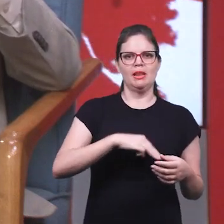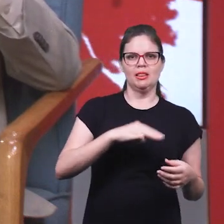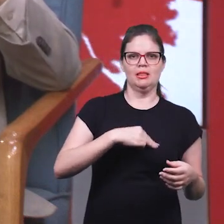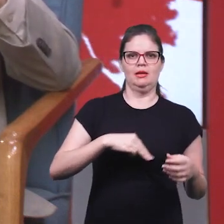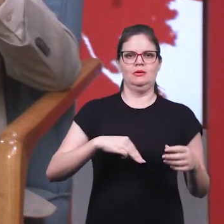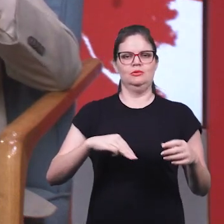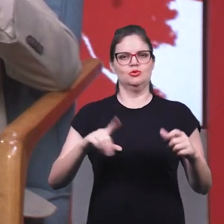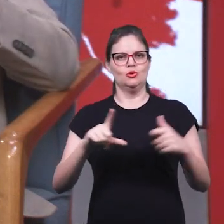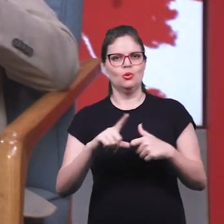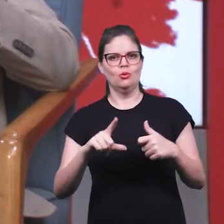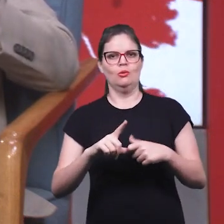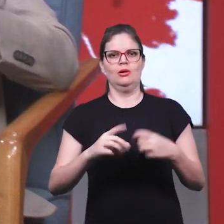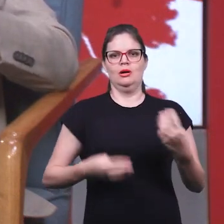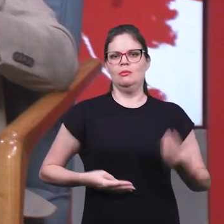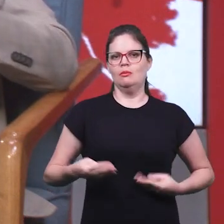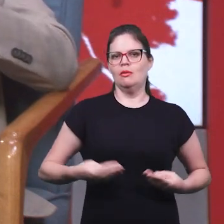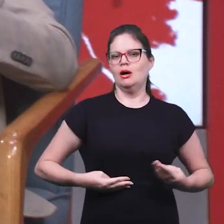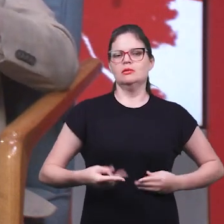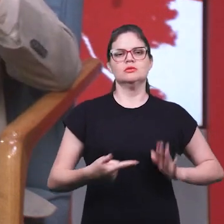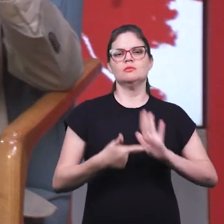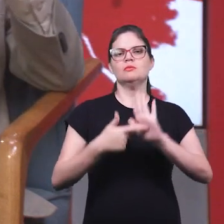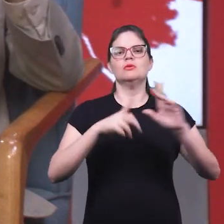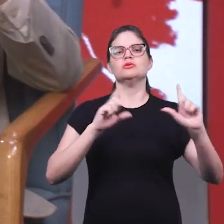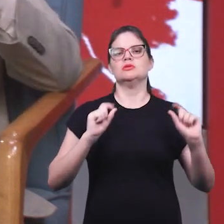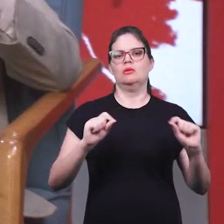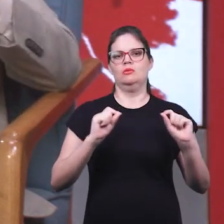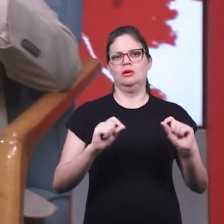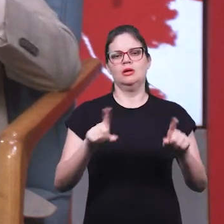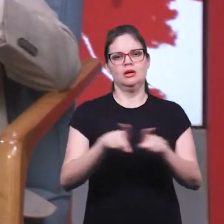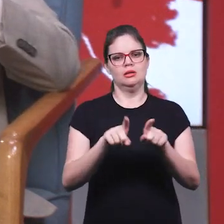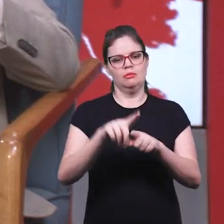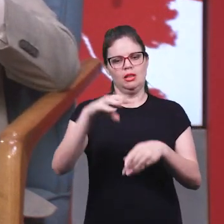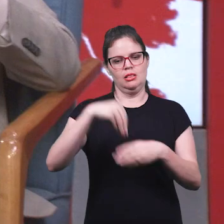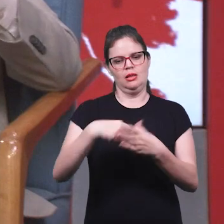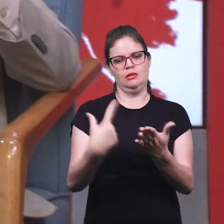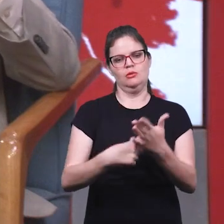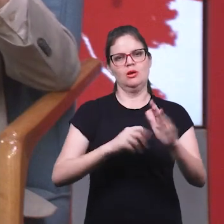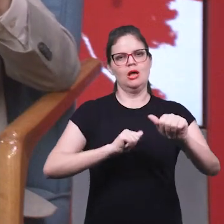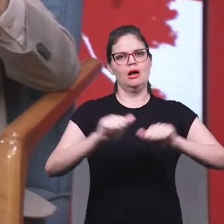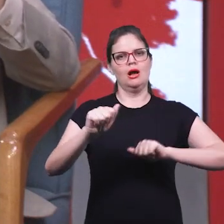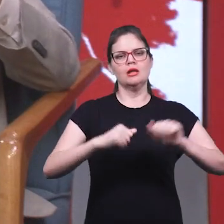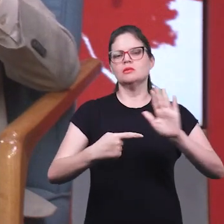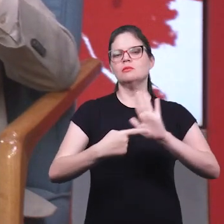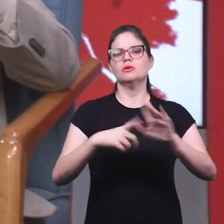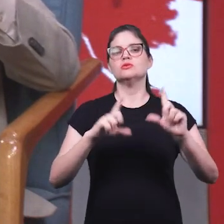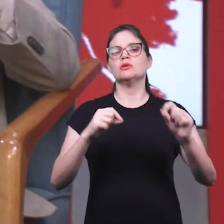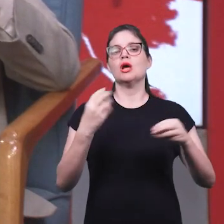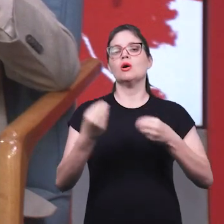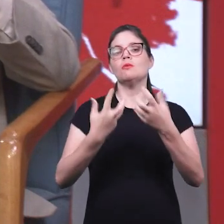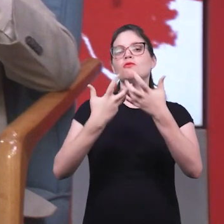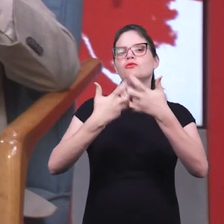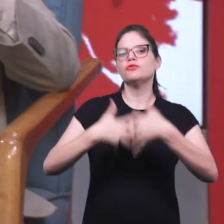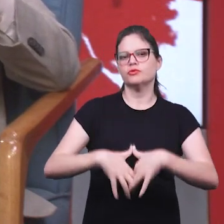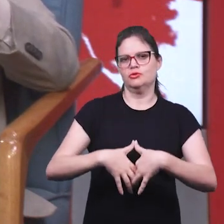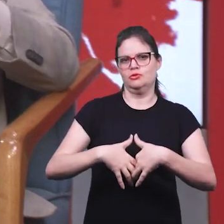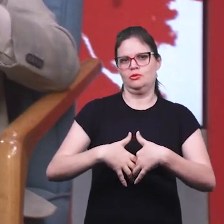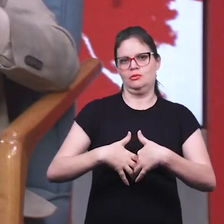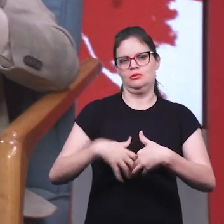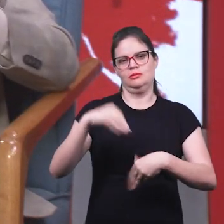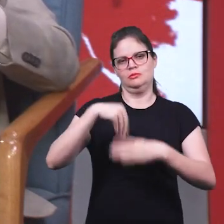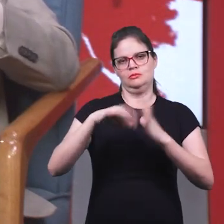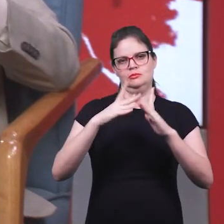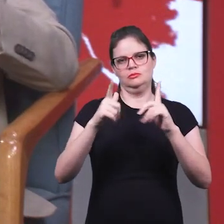doutrinariamente nas cartas e na própria descrição do livro de Atos, como a igreja trabalha, como funciona.